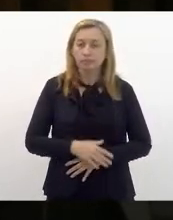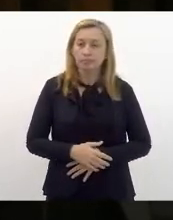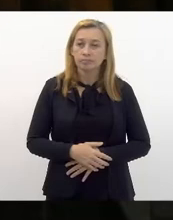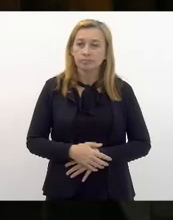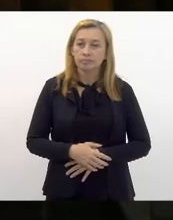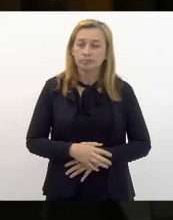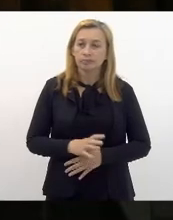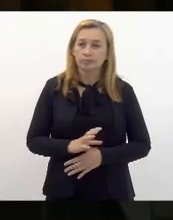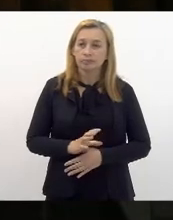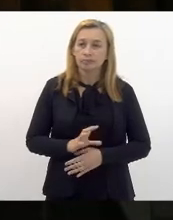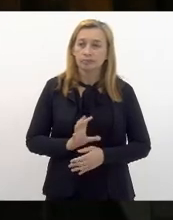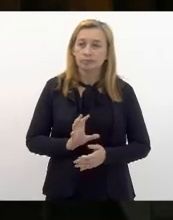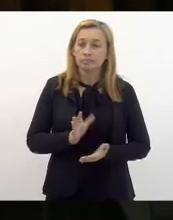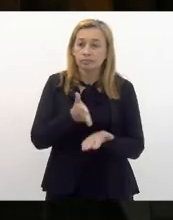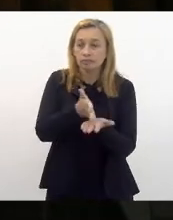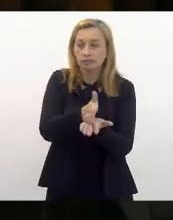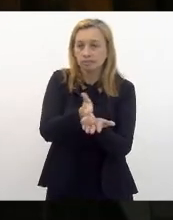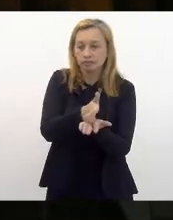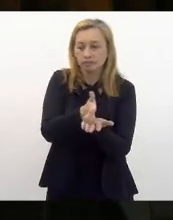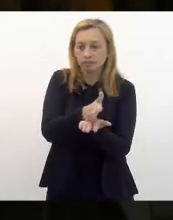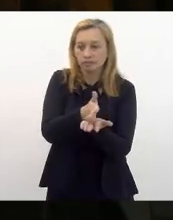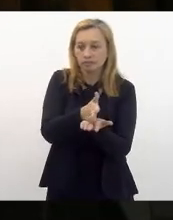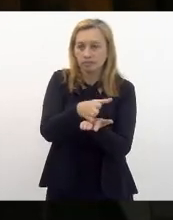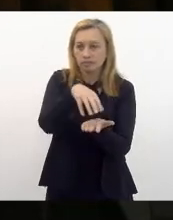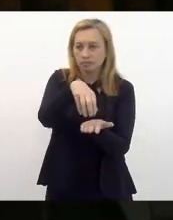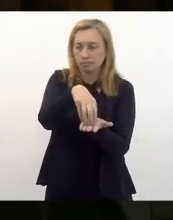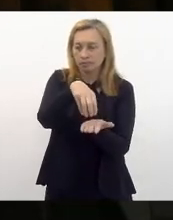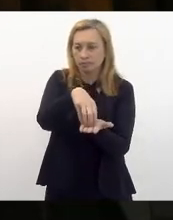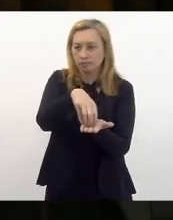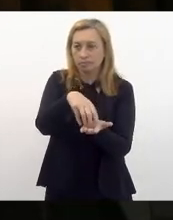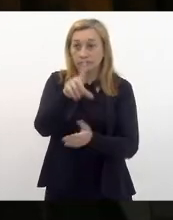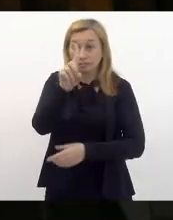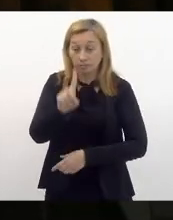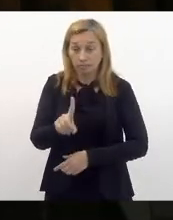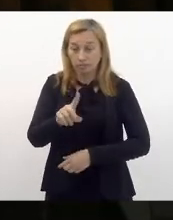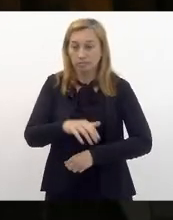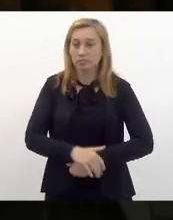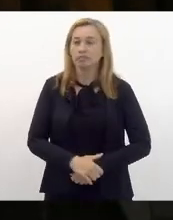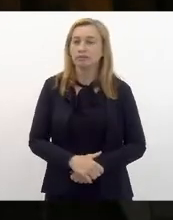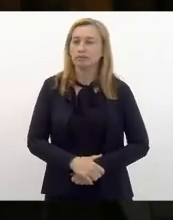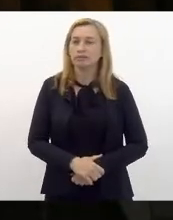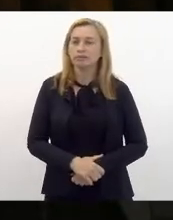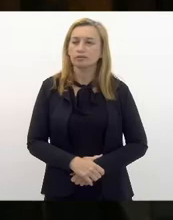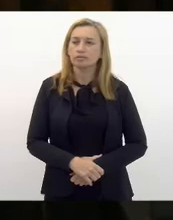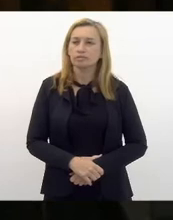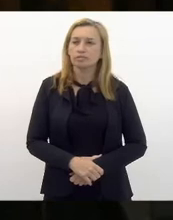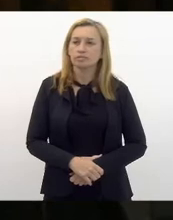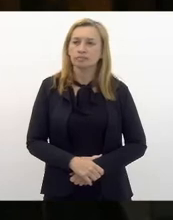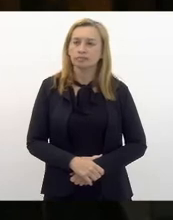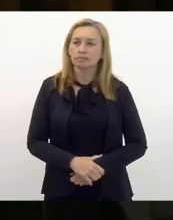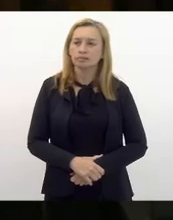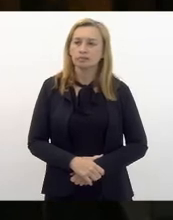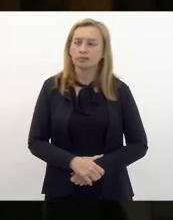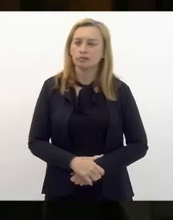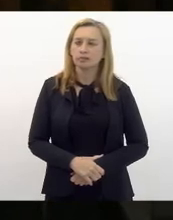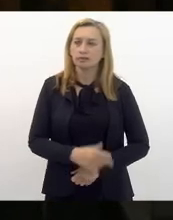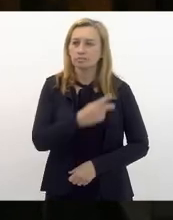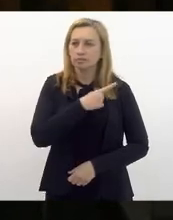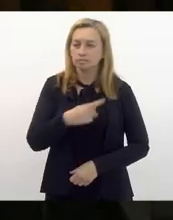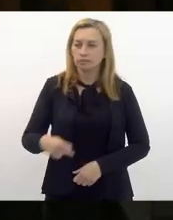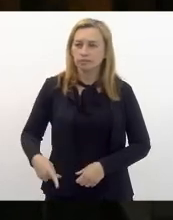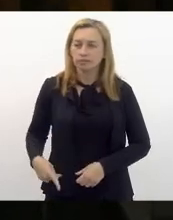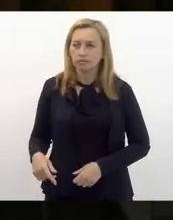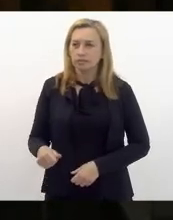centro direito é um partido aqui estruturado sob a presidência